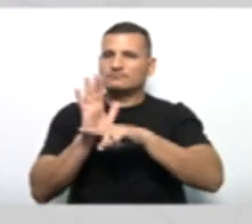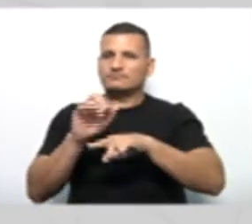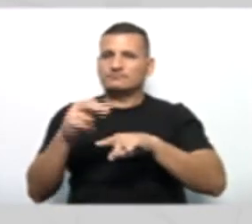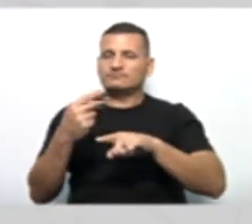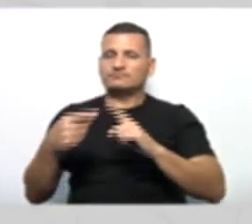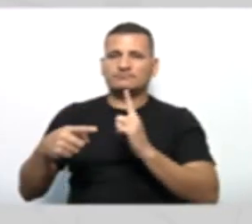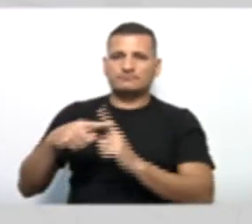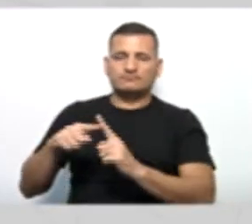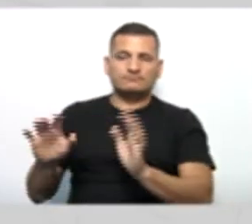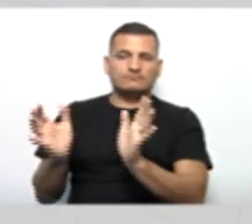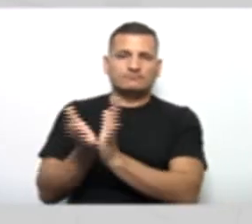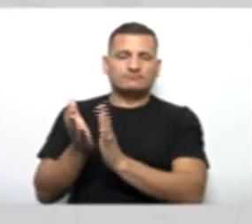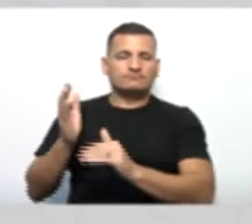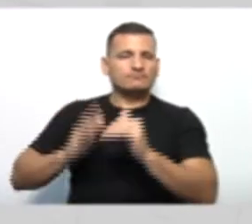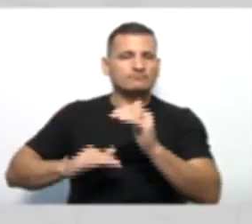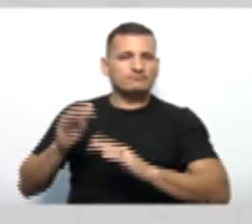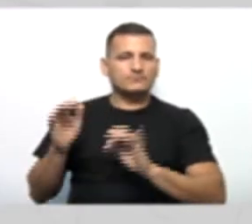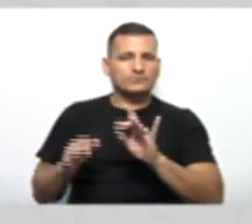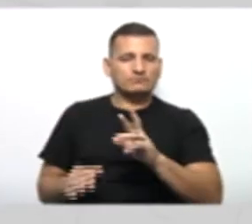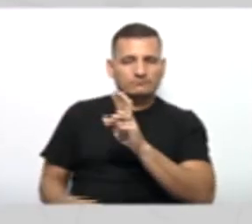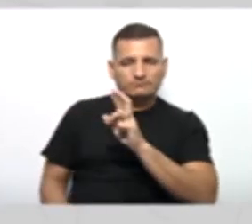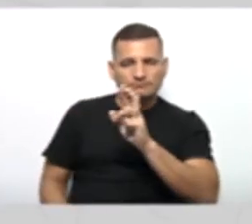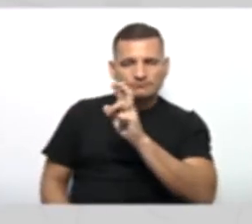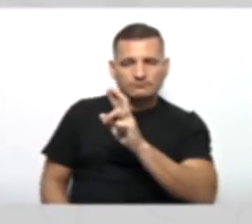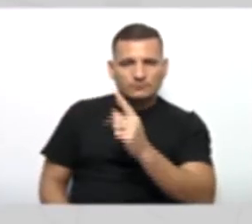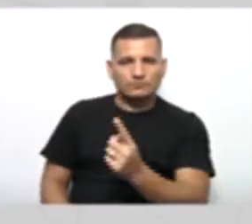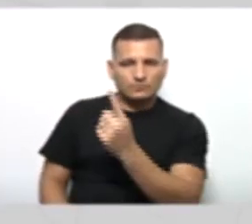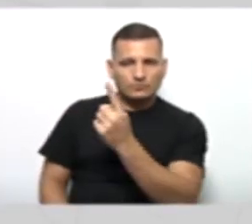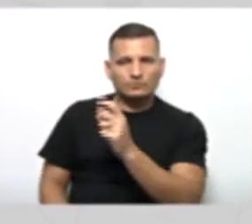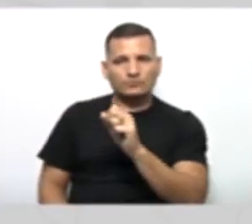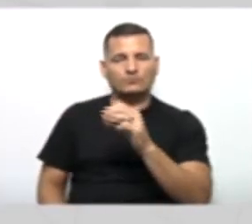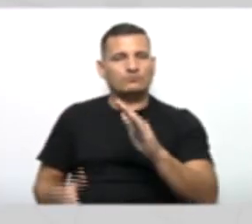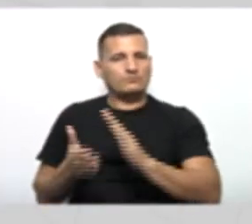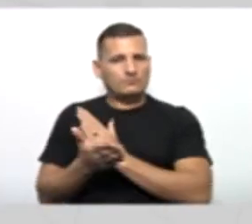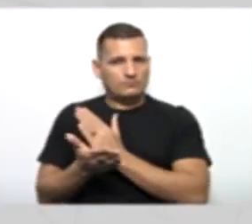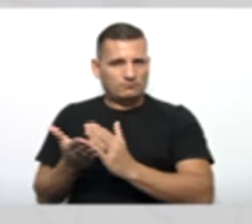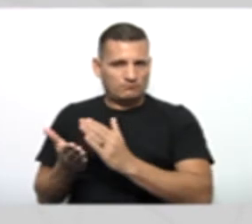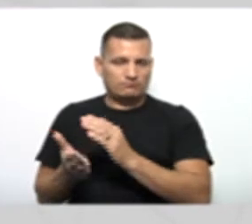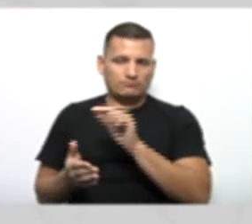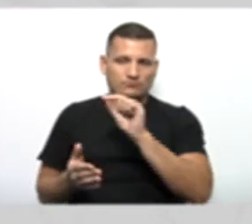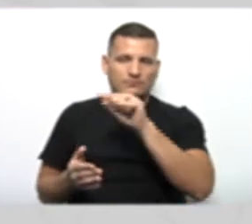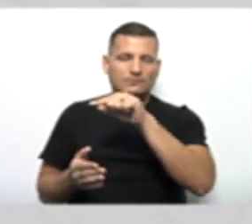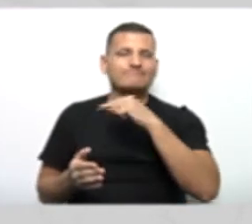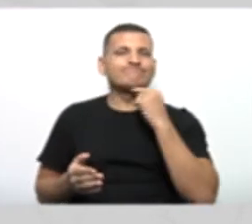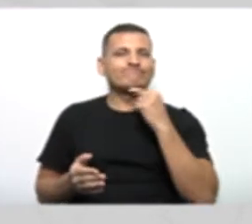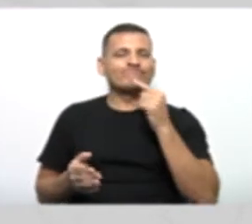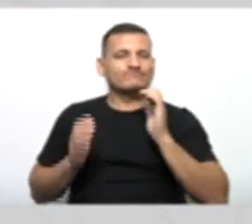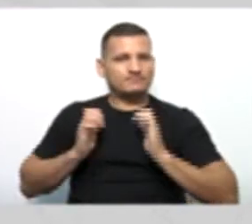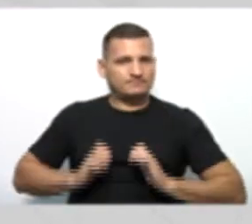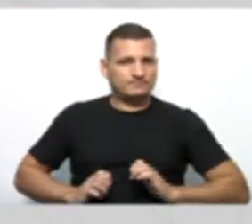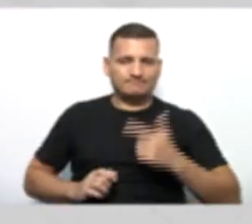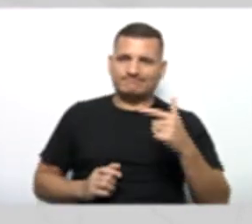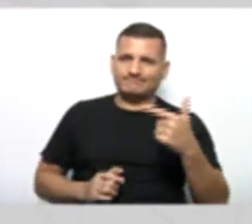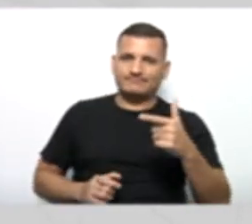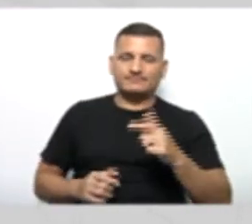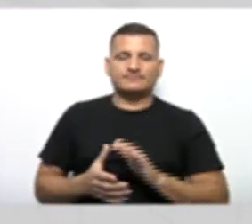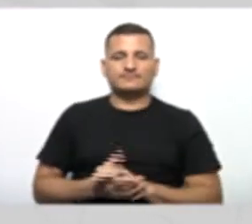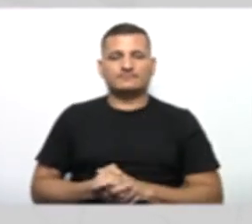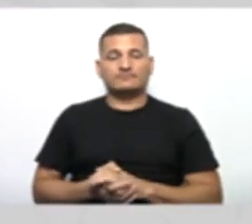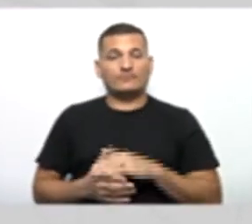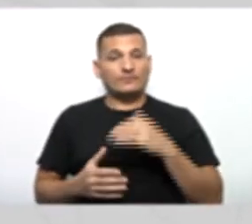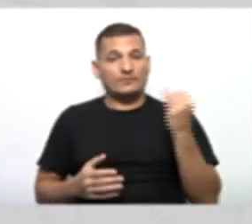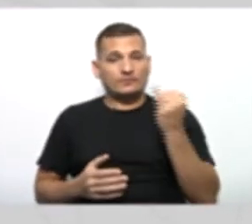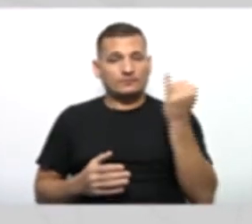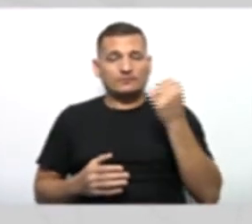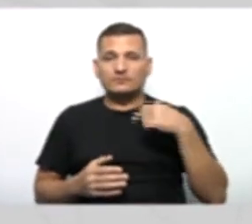classe profissional apenas pela observação de um ou de alguns indivíduos o já é tipo é questionável pela sociedade é importante que